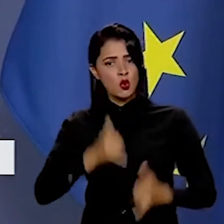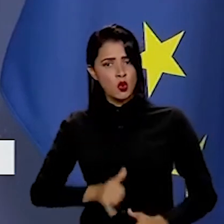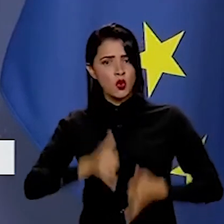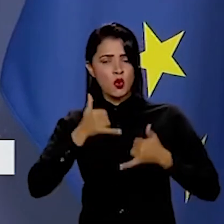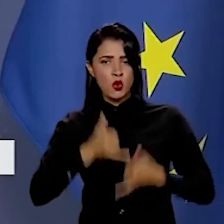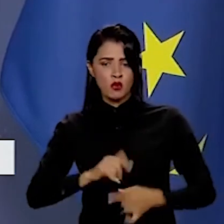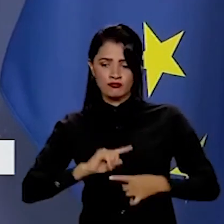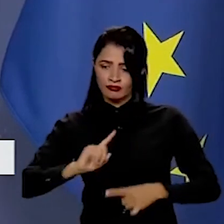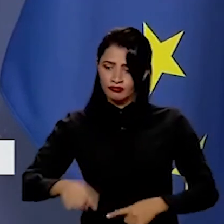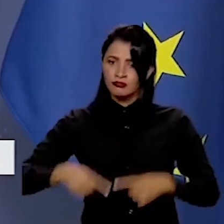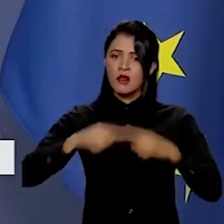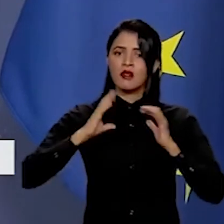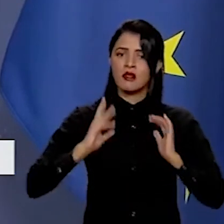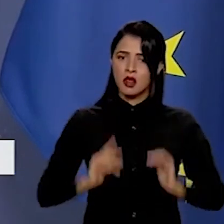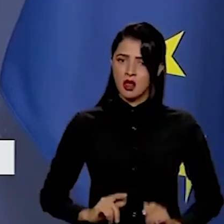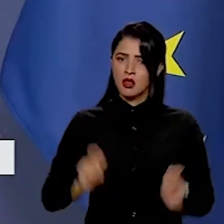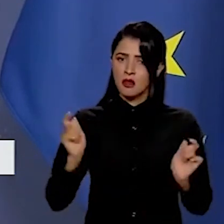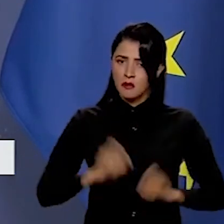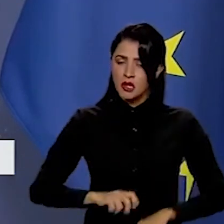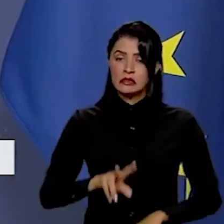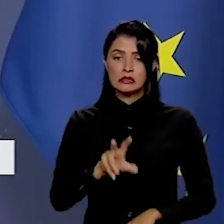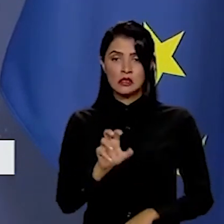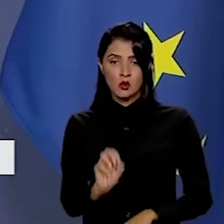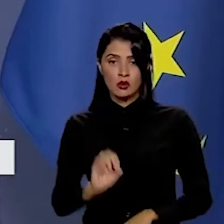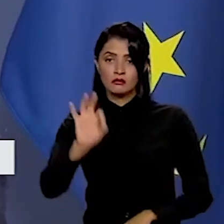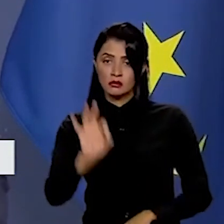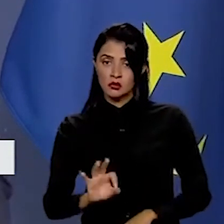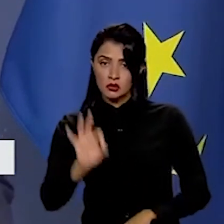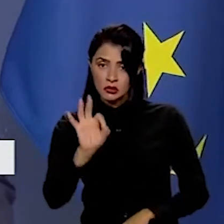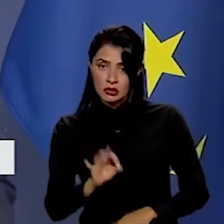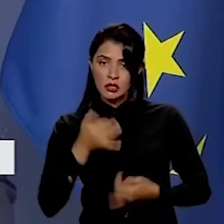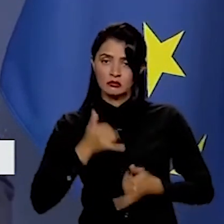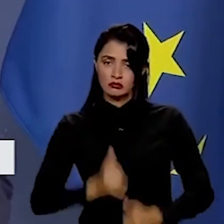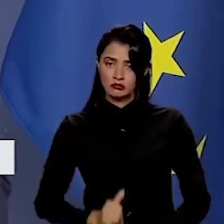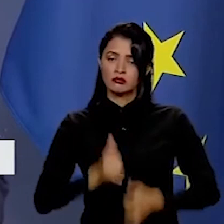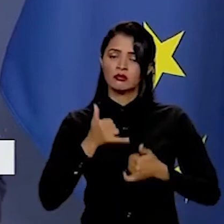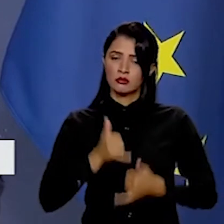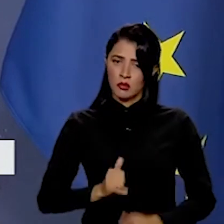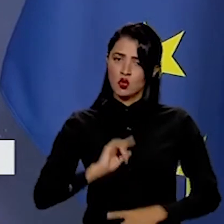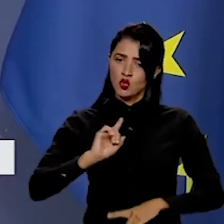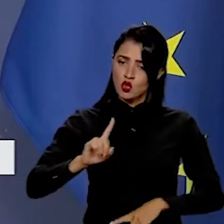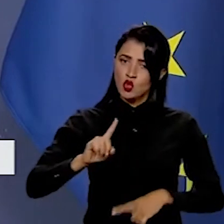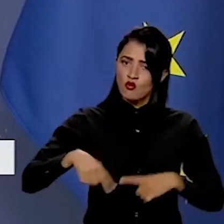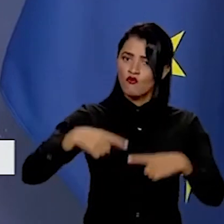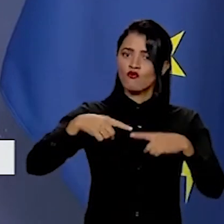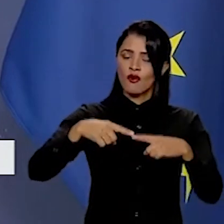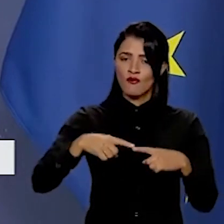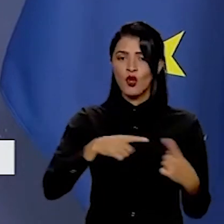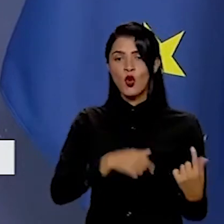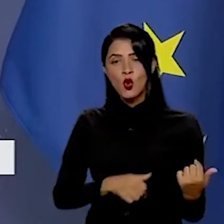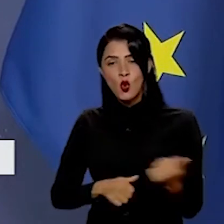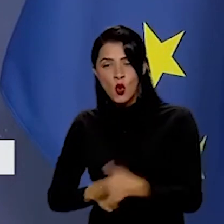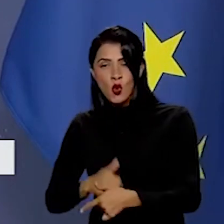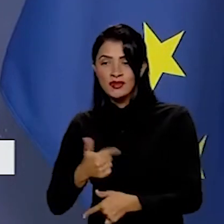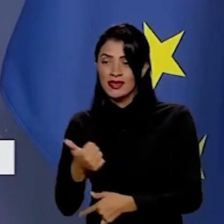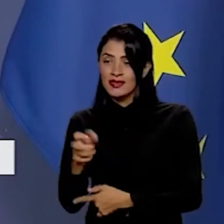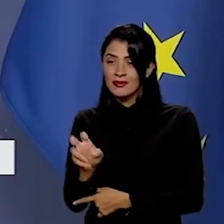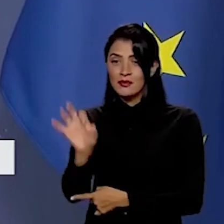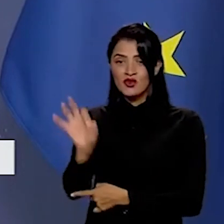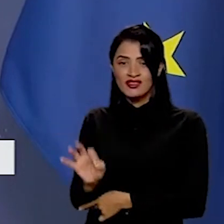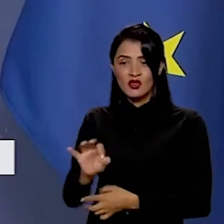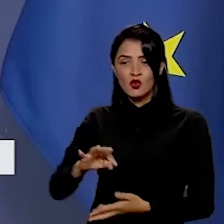renovável nós temos 50% da matriz energética renovável contra 15% do restante do